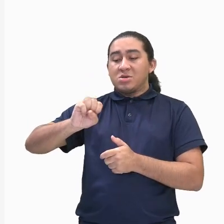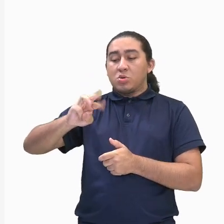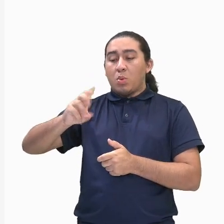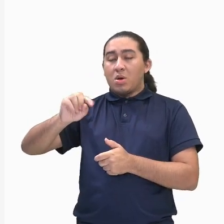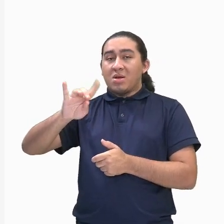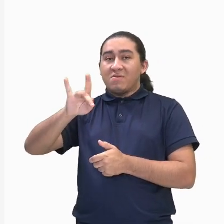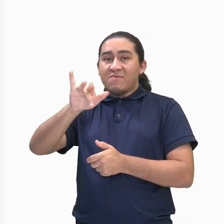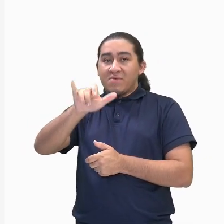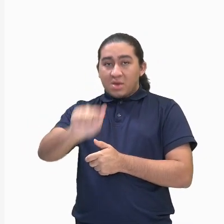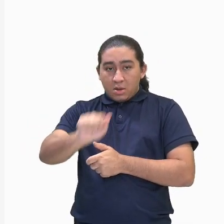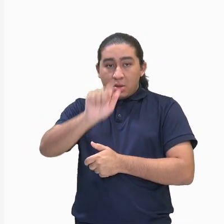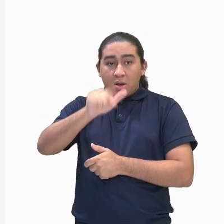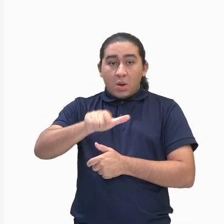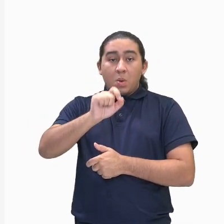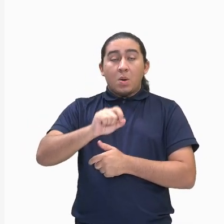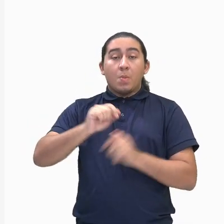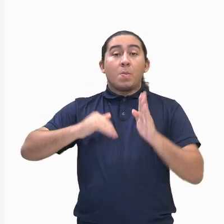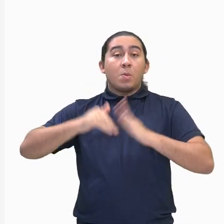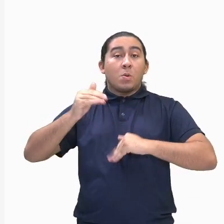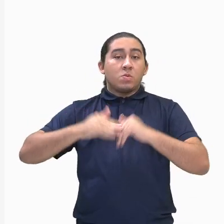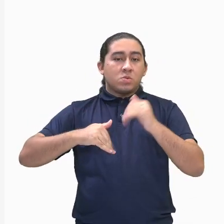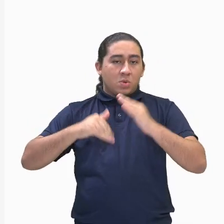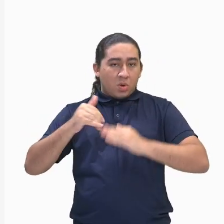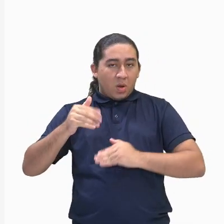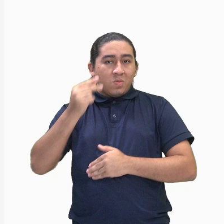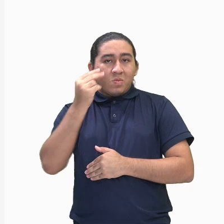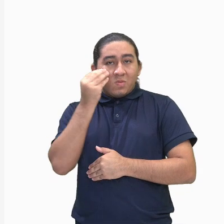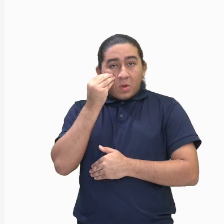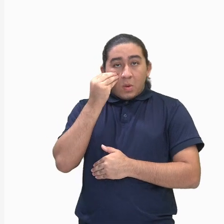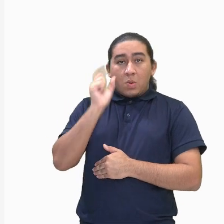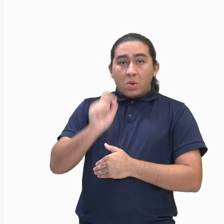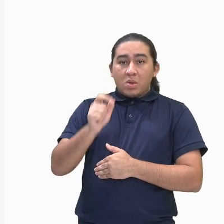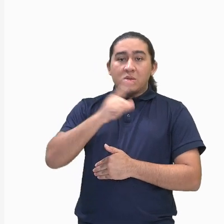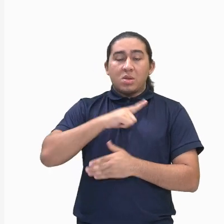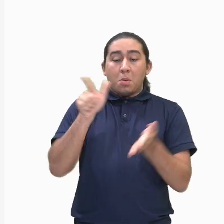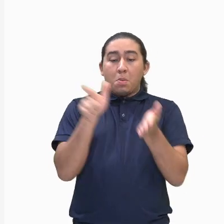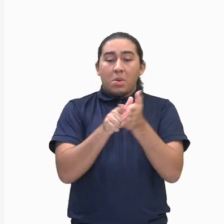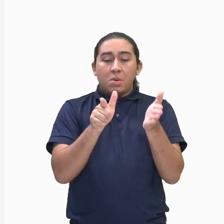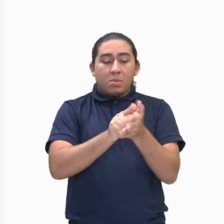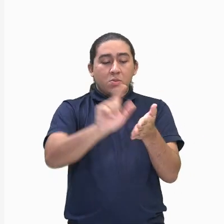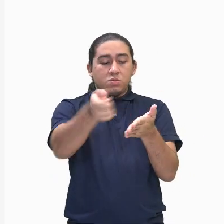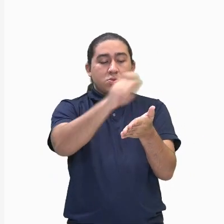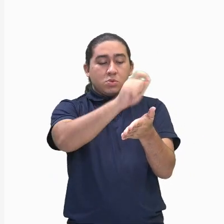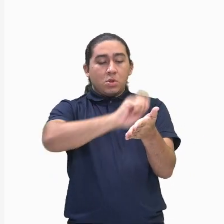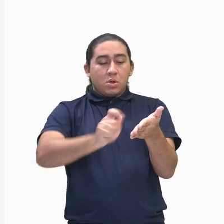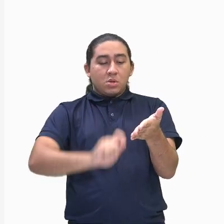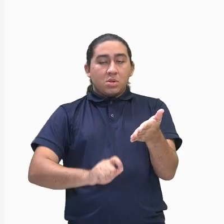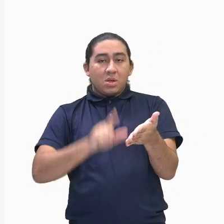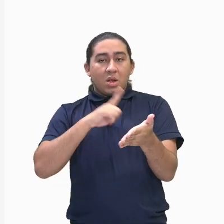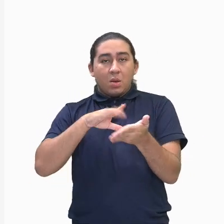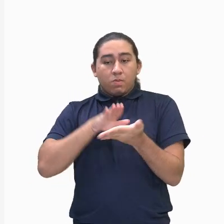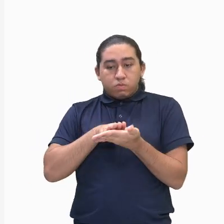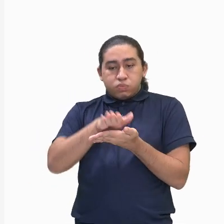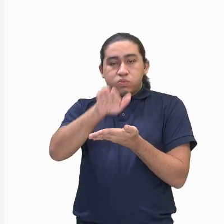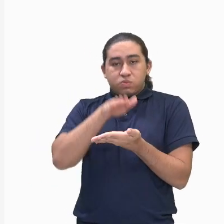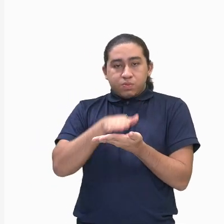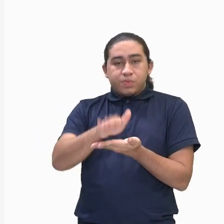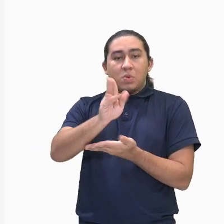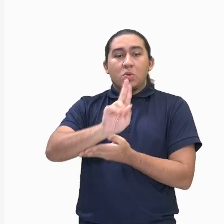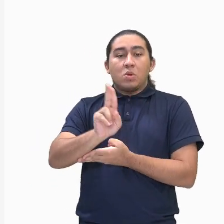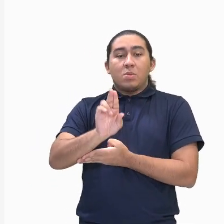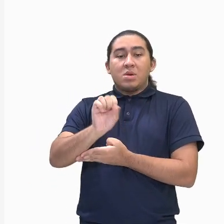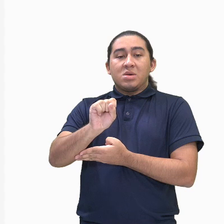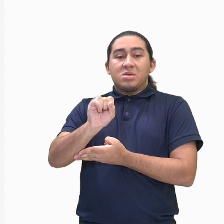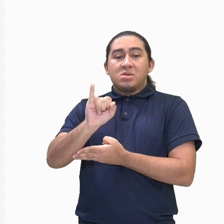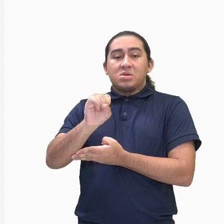registram seus registram seus efeitos numa folha de papel. Esse registro é chamado de sismograma. E agora